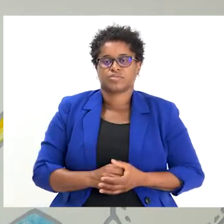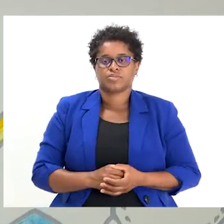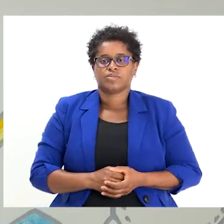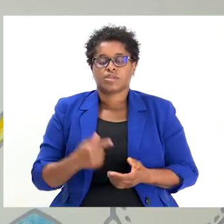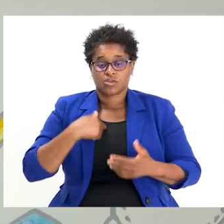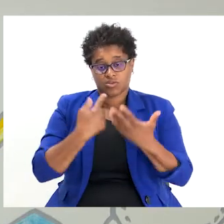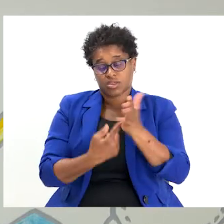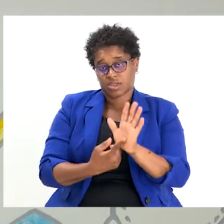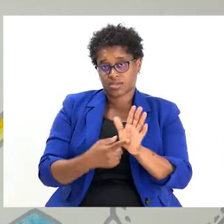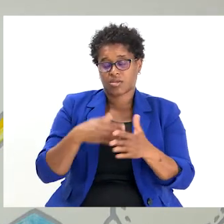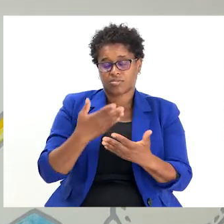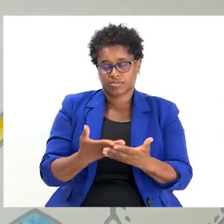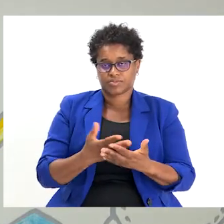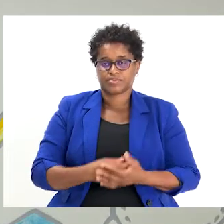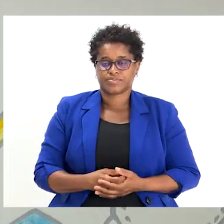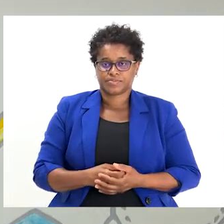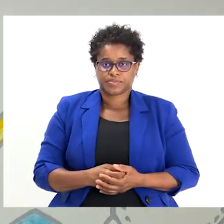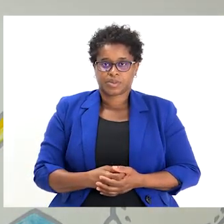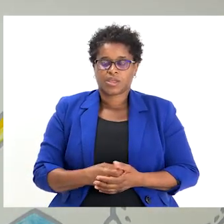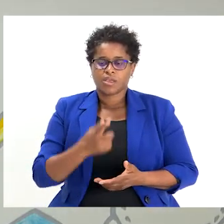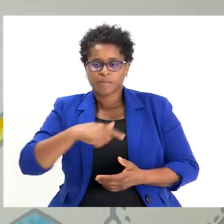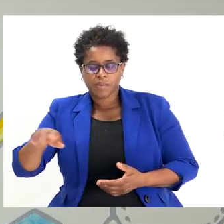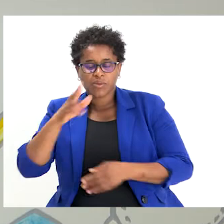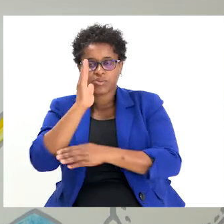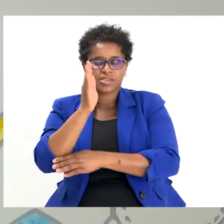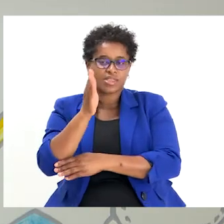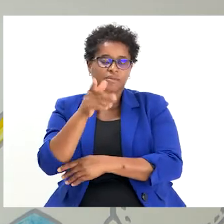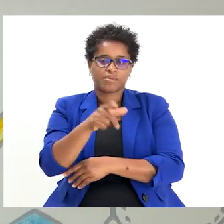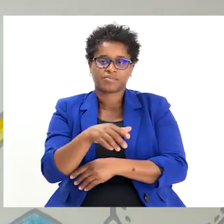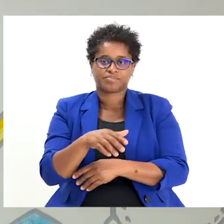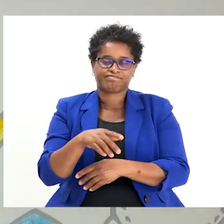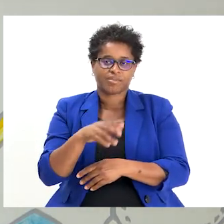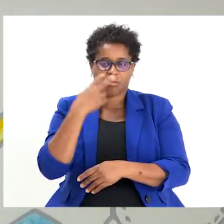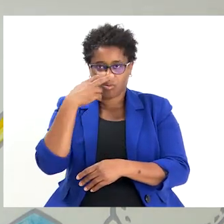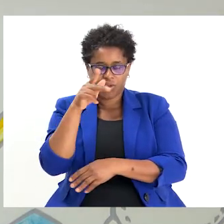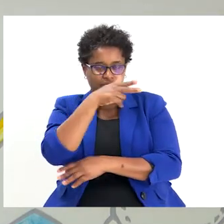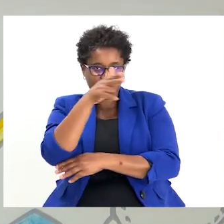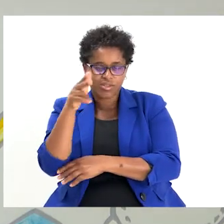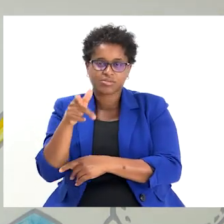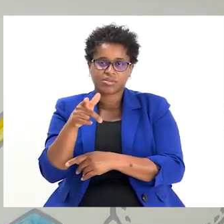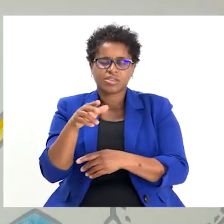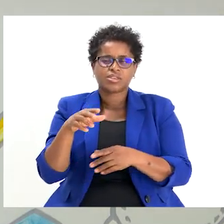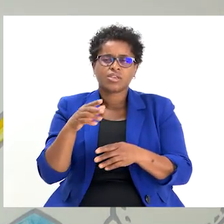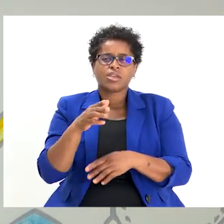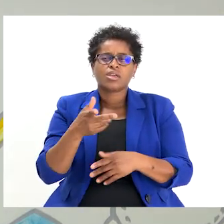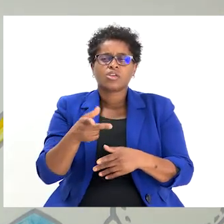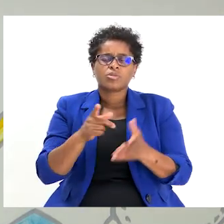dar exemplo. E ir ao cinema, por exemplo, é uma necessidade individual ou